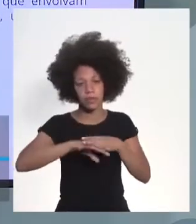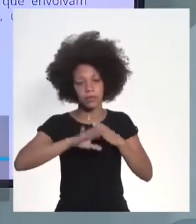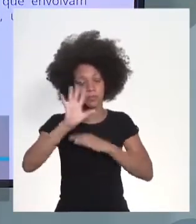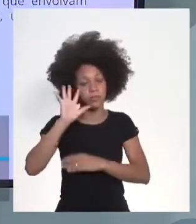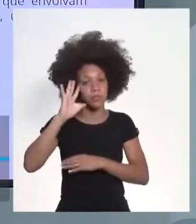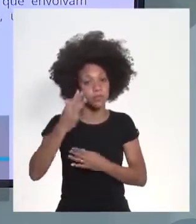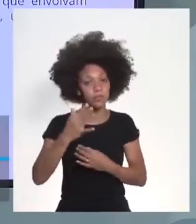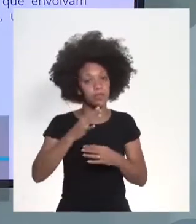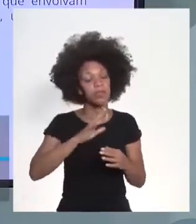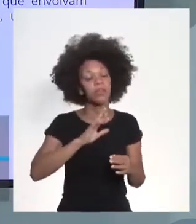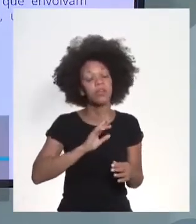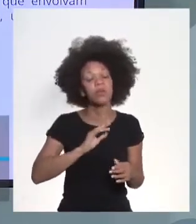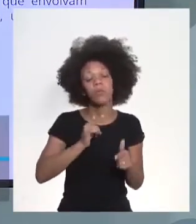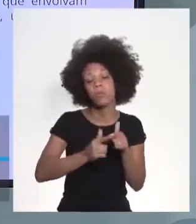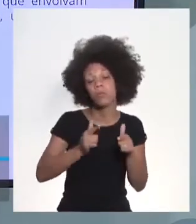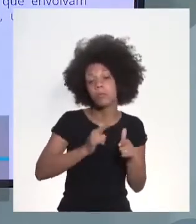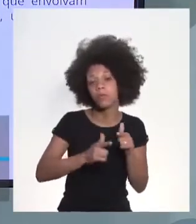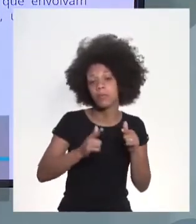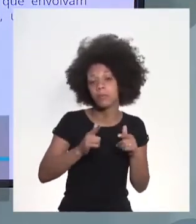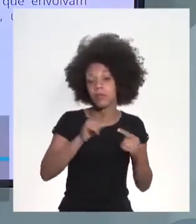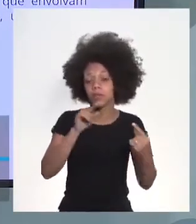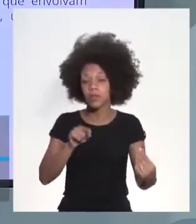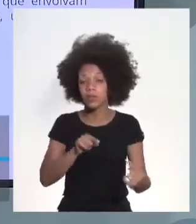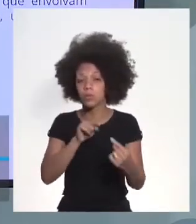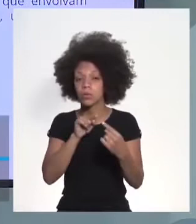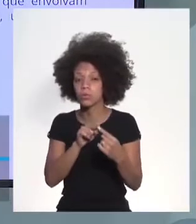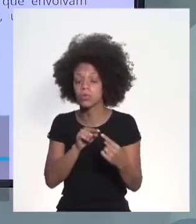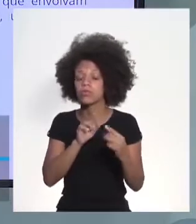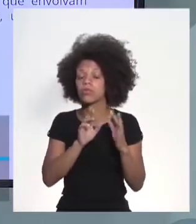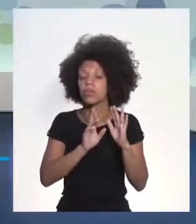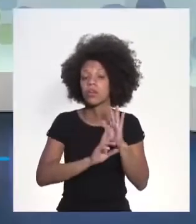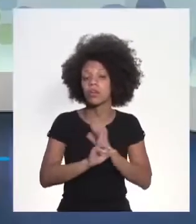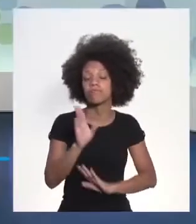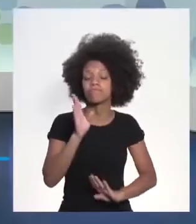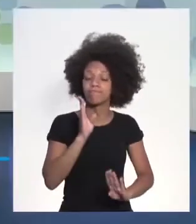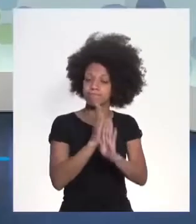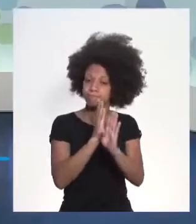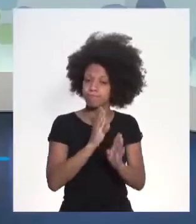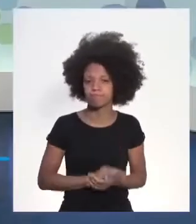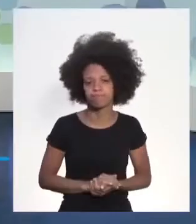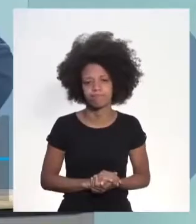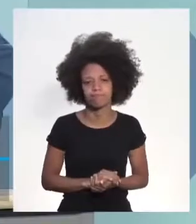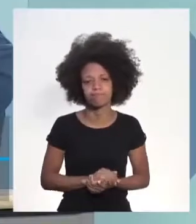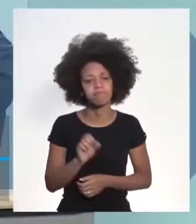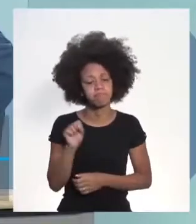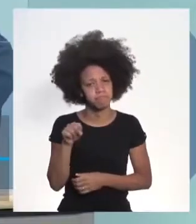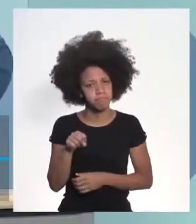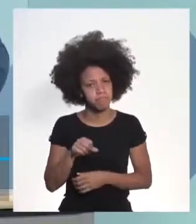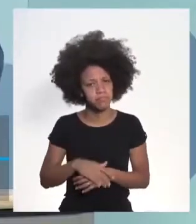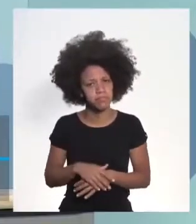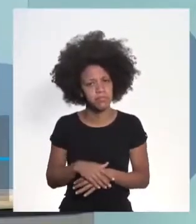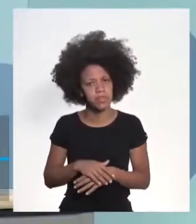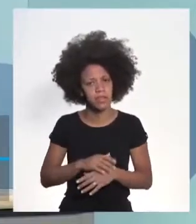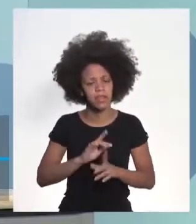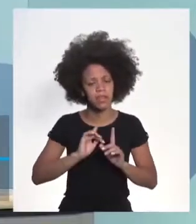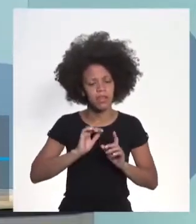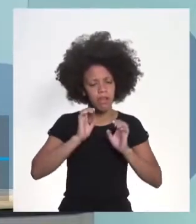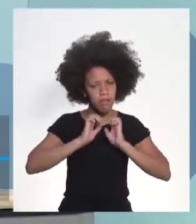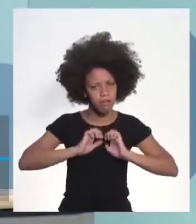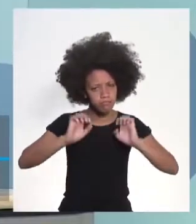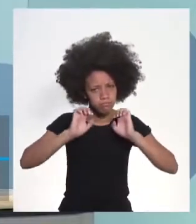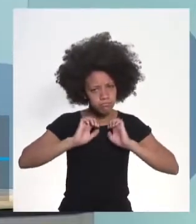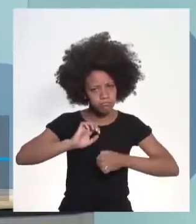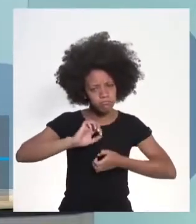né chegar um resultado né dessas expressões algébricas não é isso vá É isso aí todo expressões algébricas sempre aquela